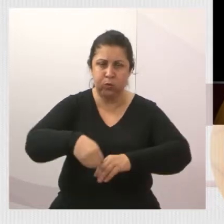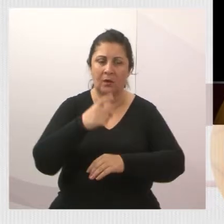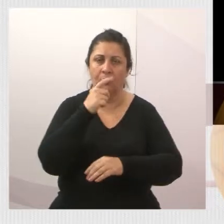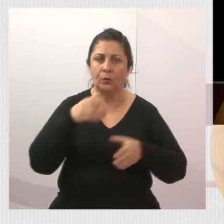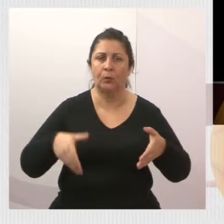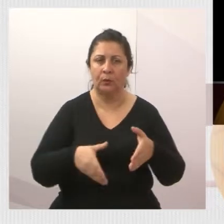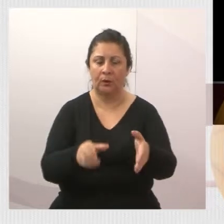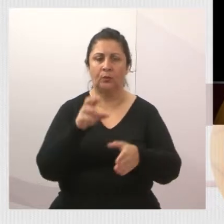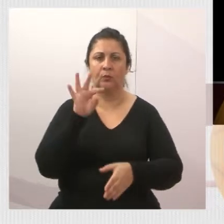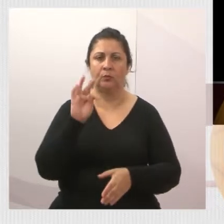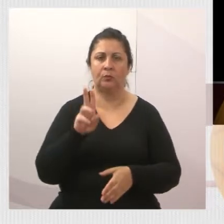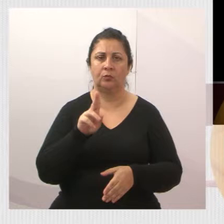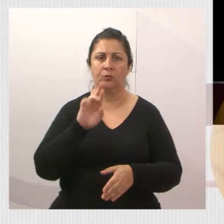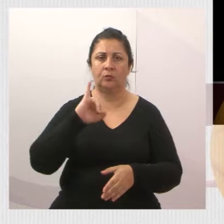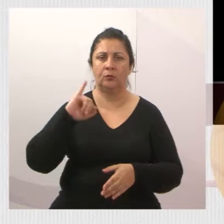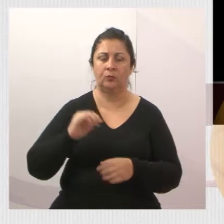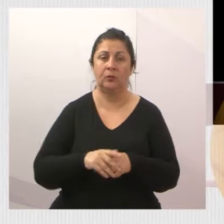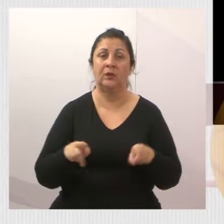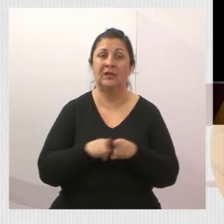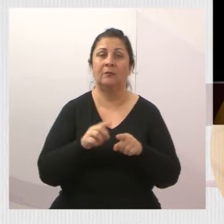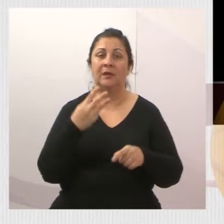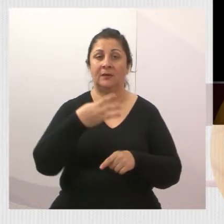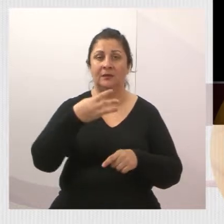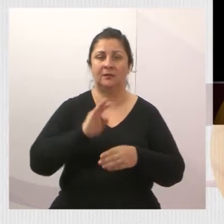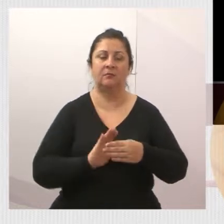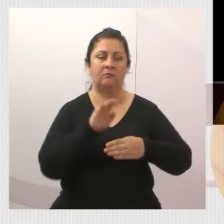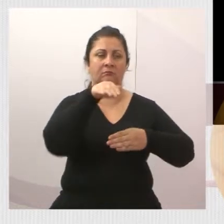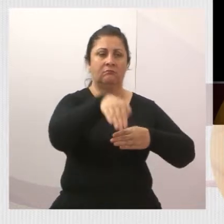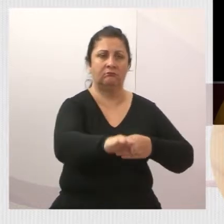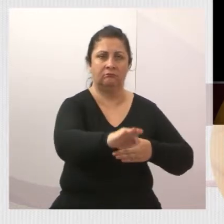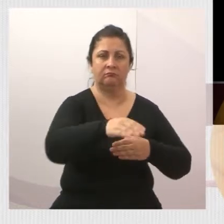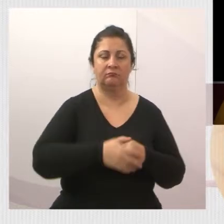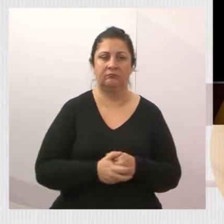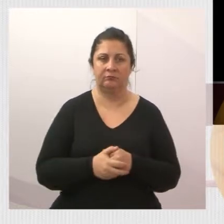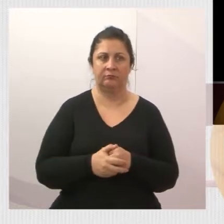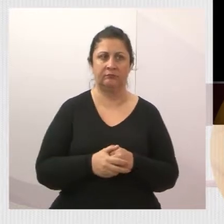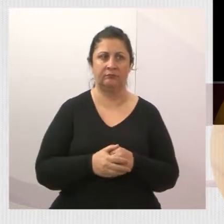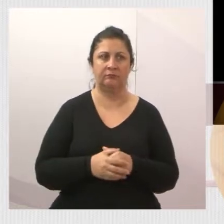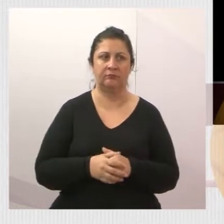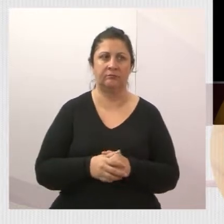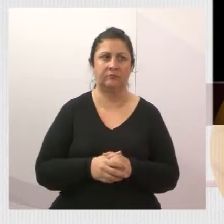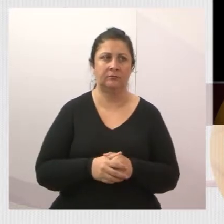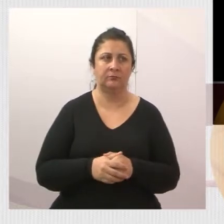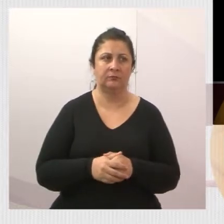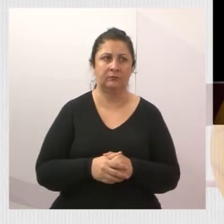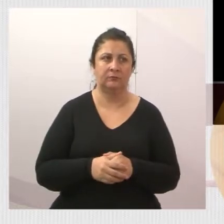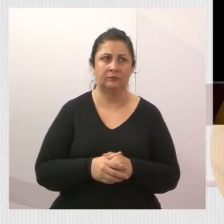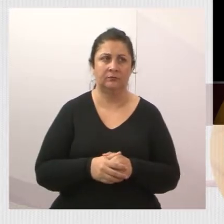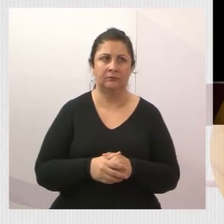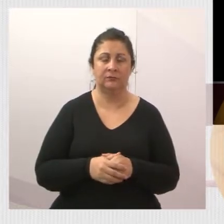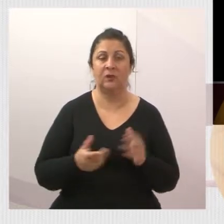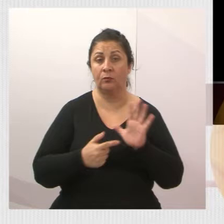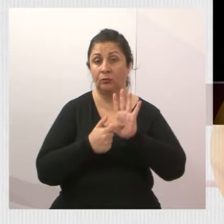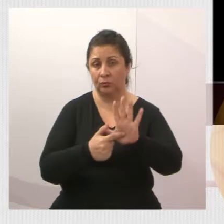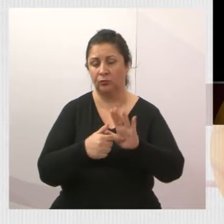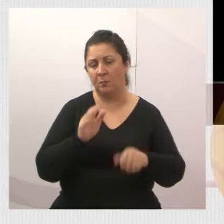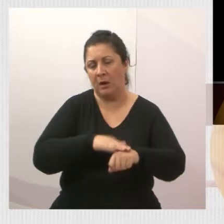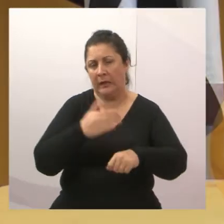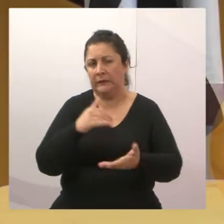e drenagem do Tanquinho e Terceira Ponte. Essas são as secretarias que a gente evidenciou um pouco mais